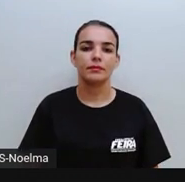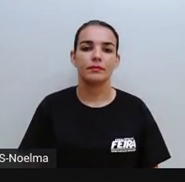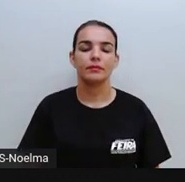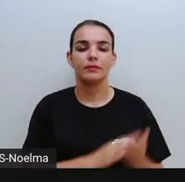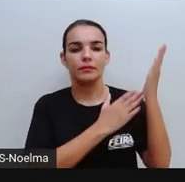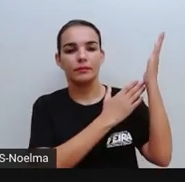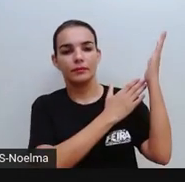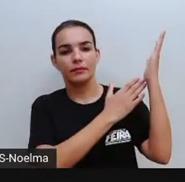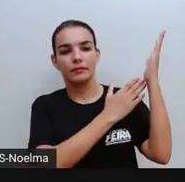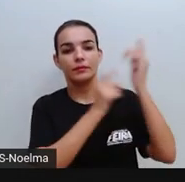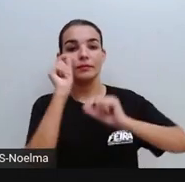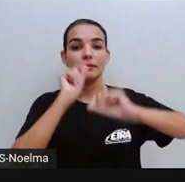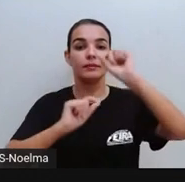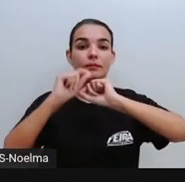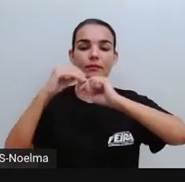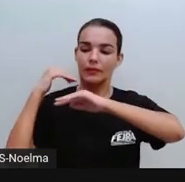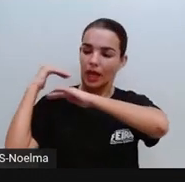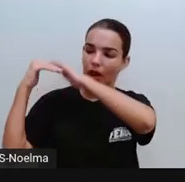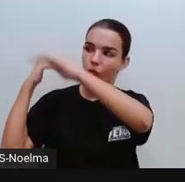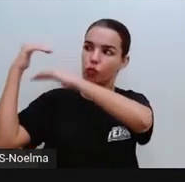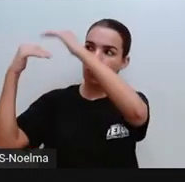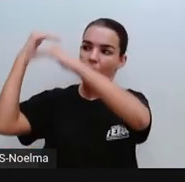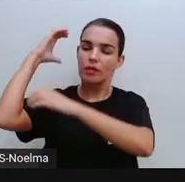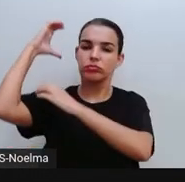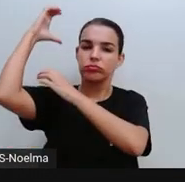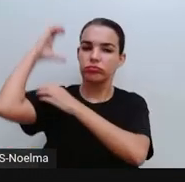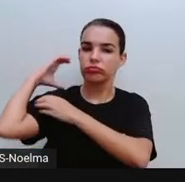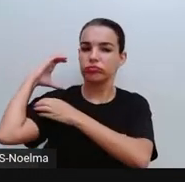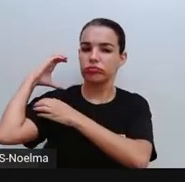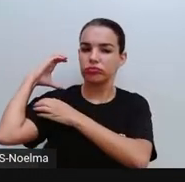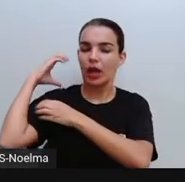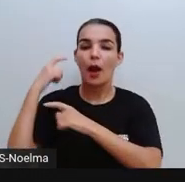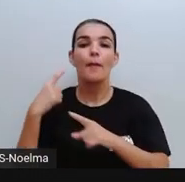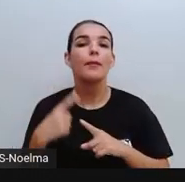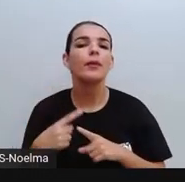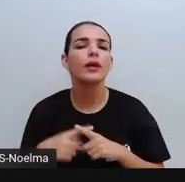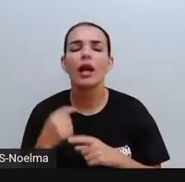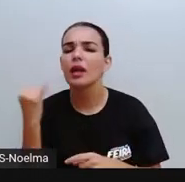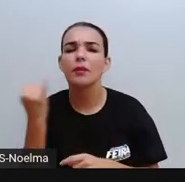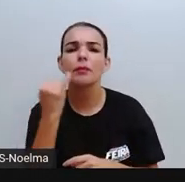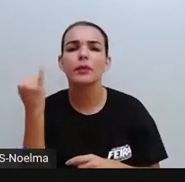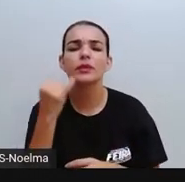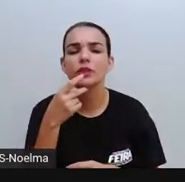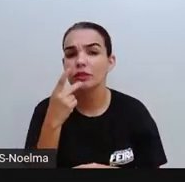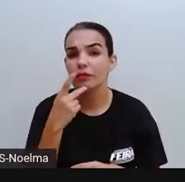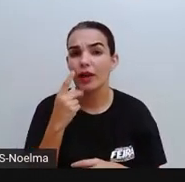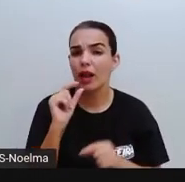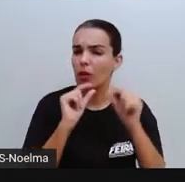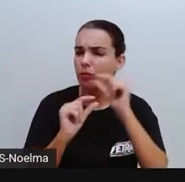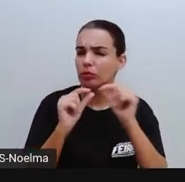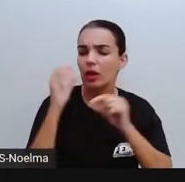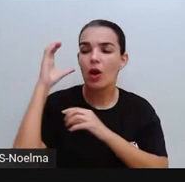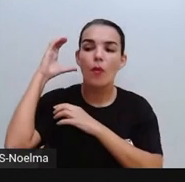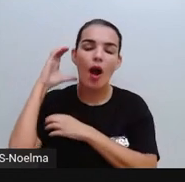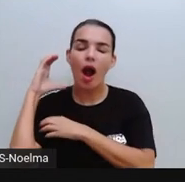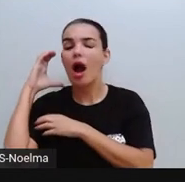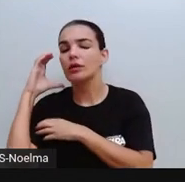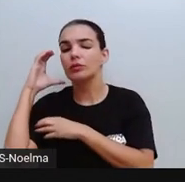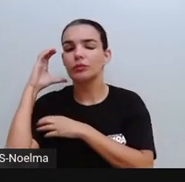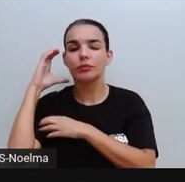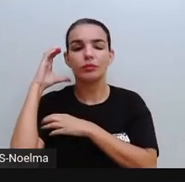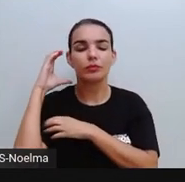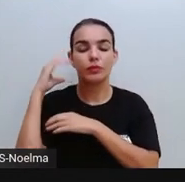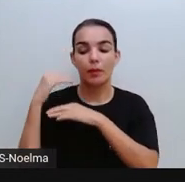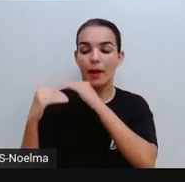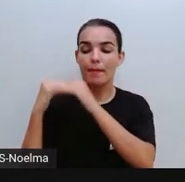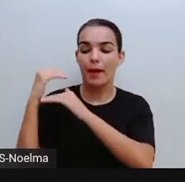agora olha lá a evolução do rádio por quê que é importante para a gente falar um pouquinho sobre é